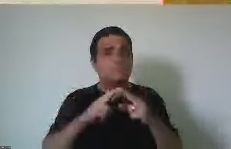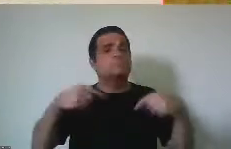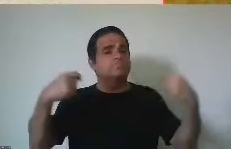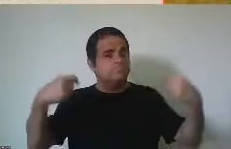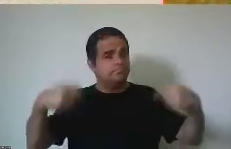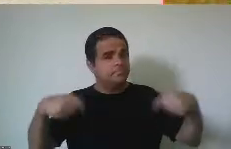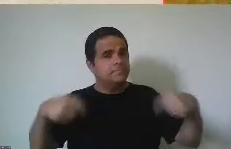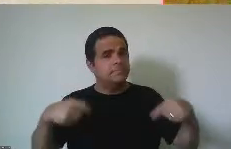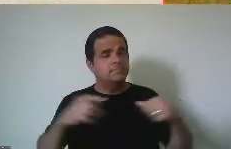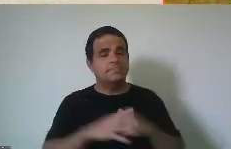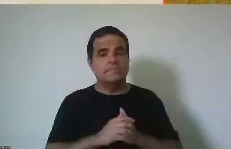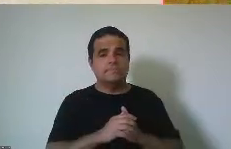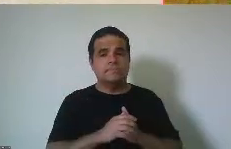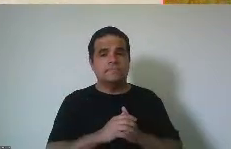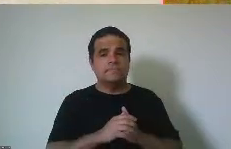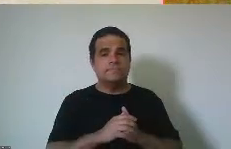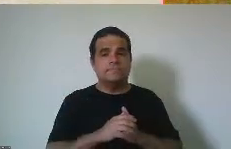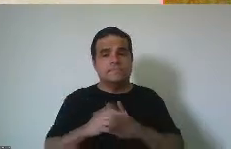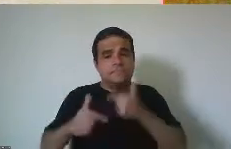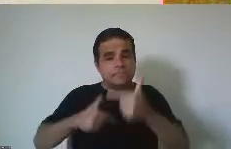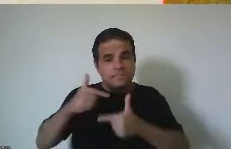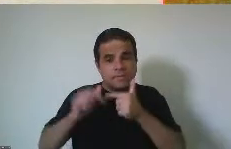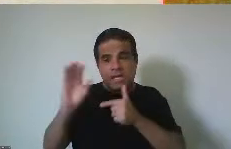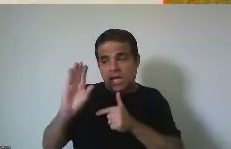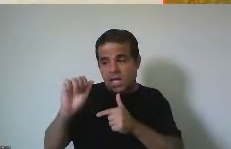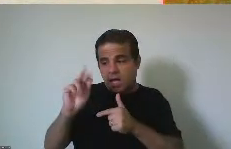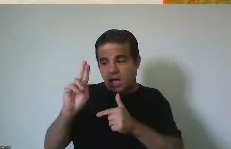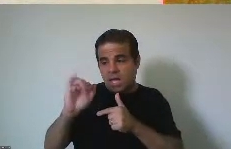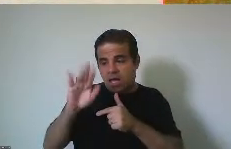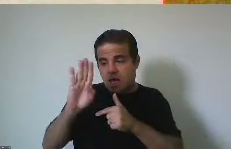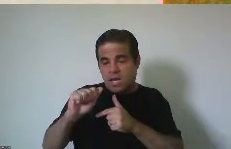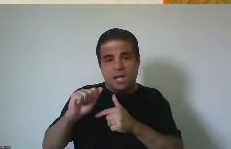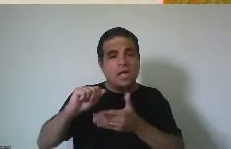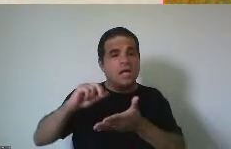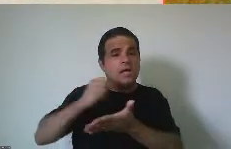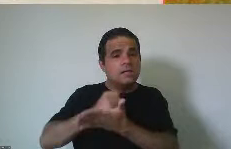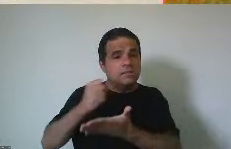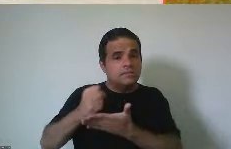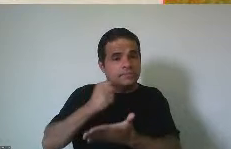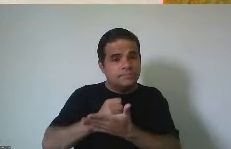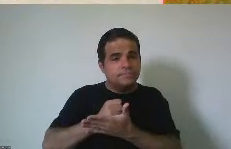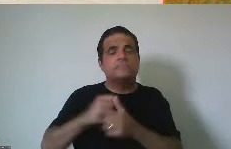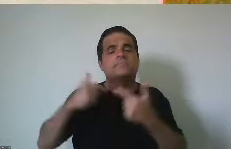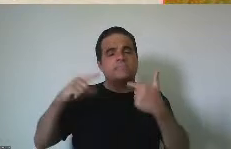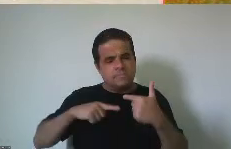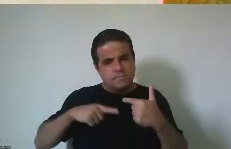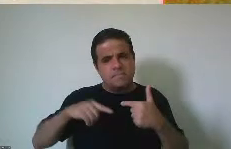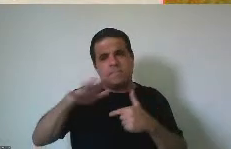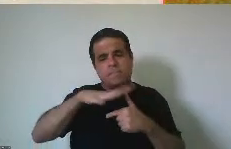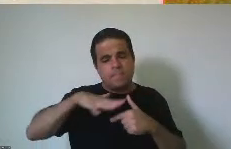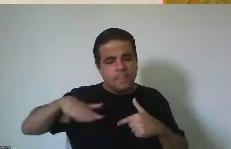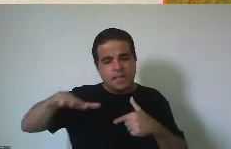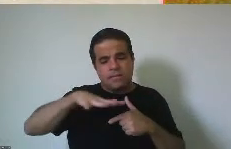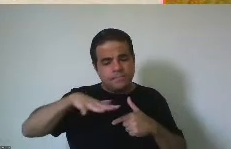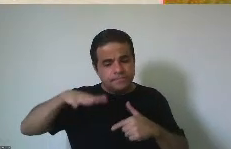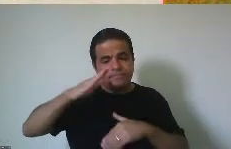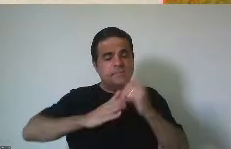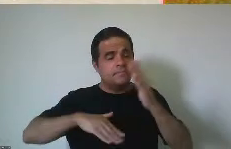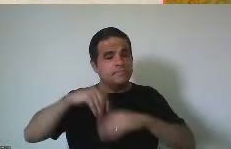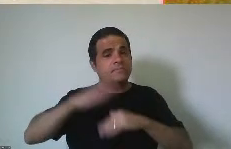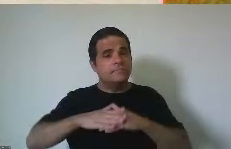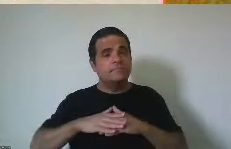trabalhar na carga tributária então entendemos que existe espaço para a gente atualizar a carga tributária